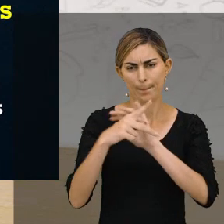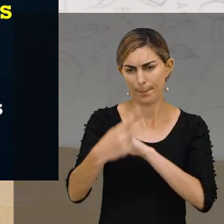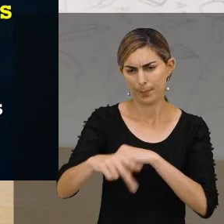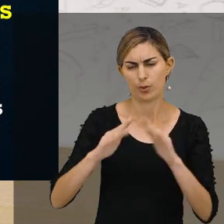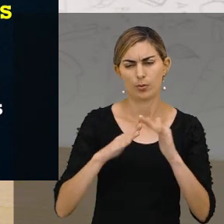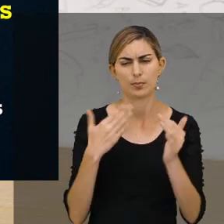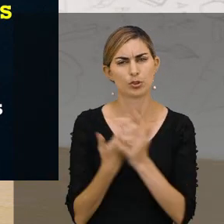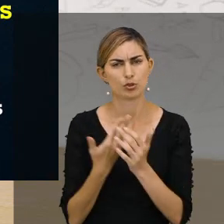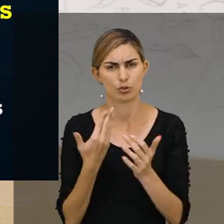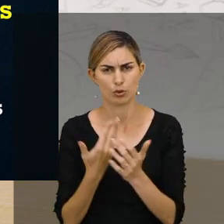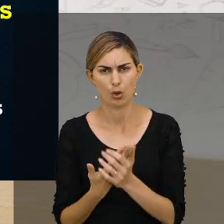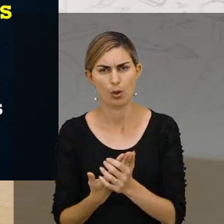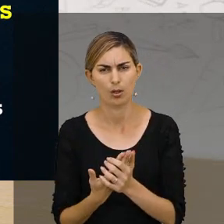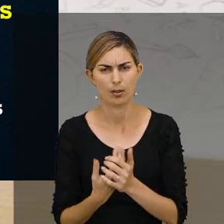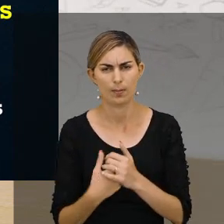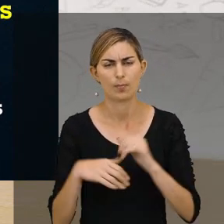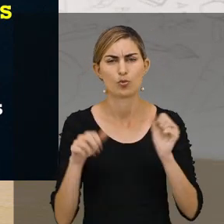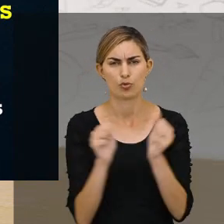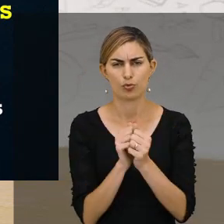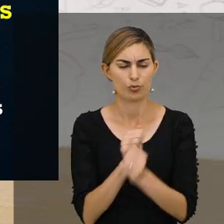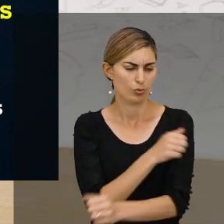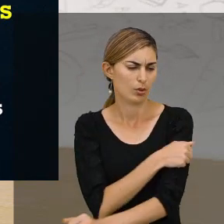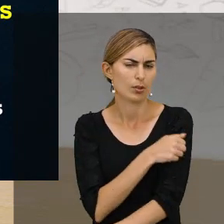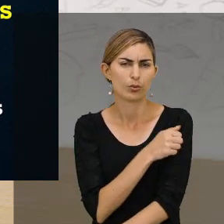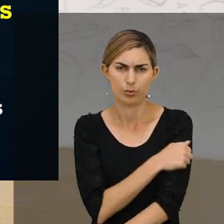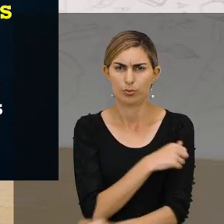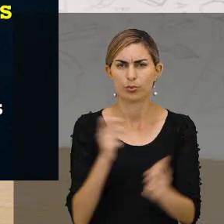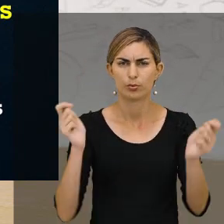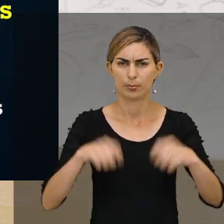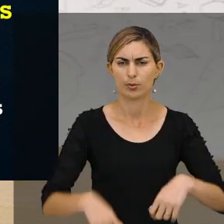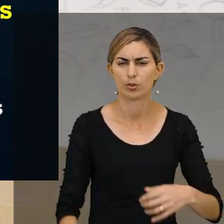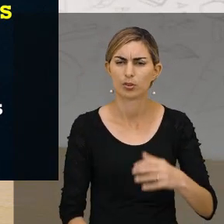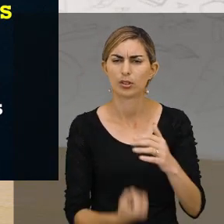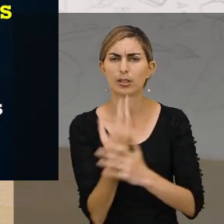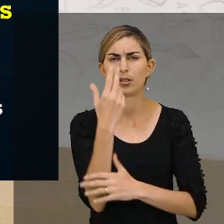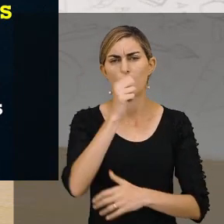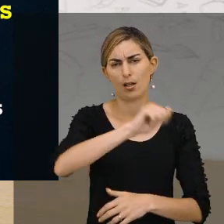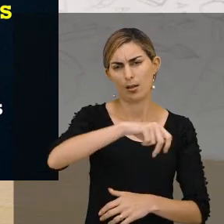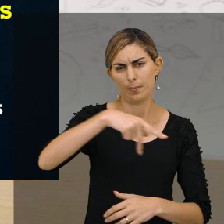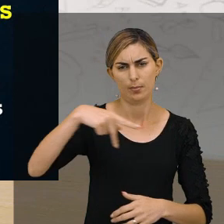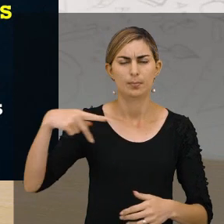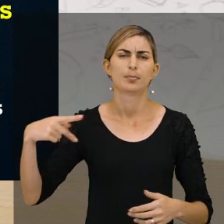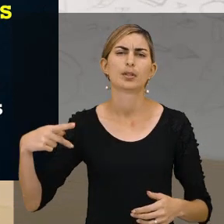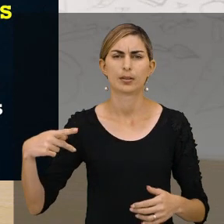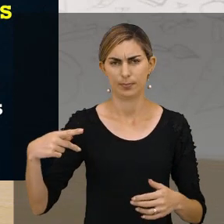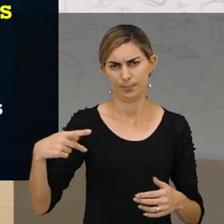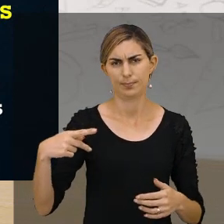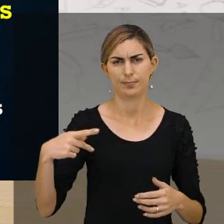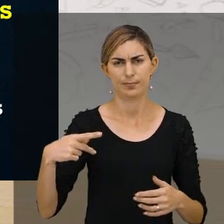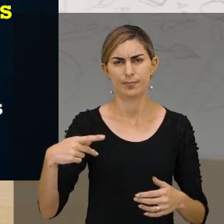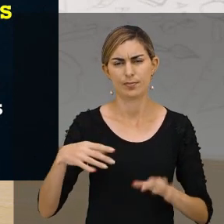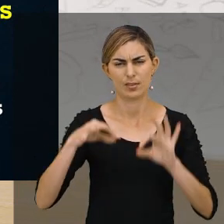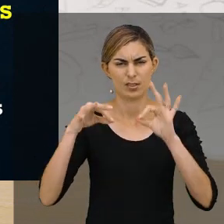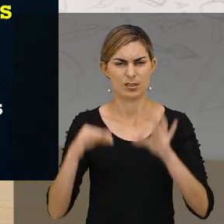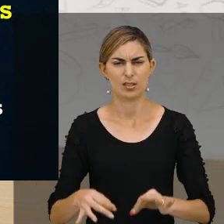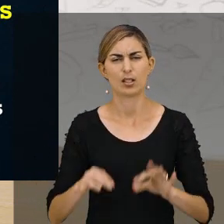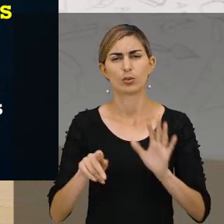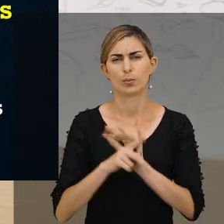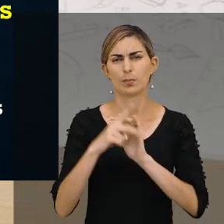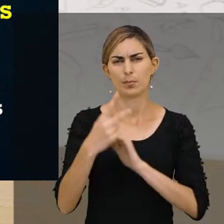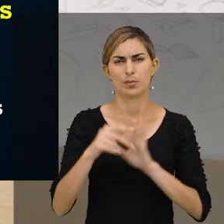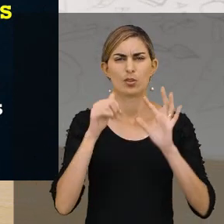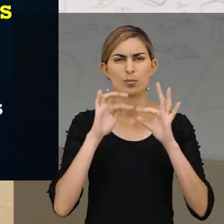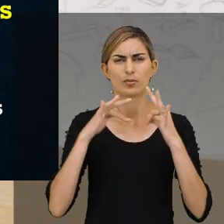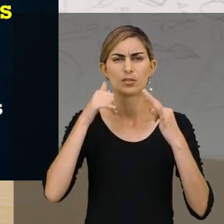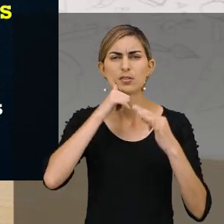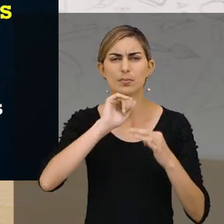própria escola, com auxílio dos alunos, inclusive, eles podem criar um aplicativo, certo? Que os